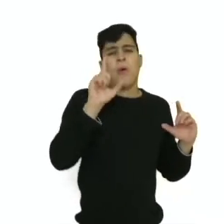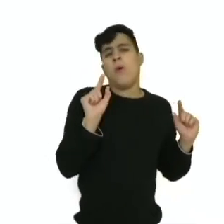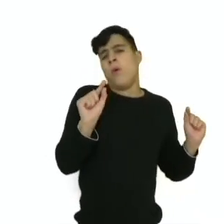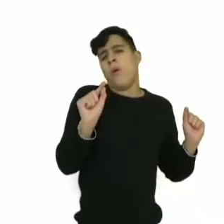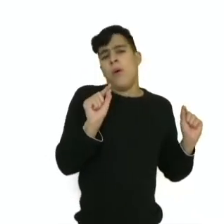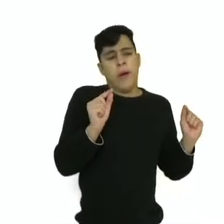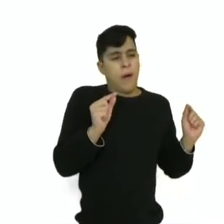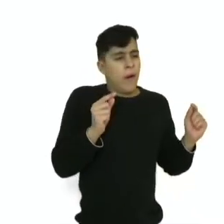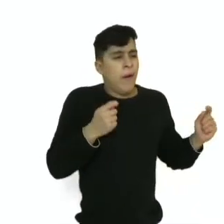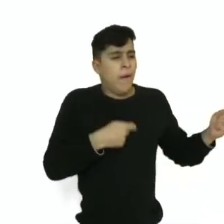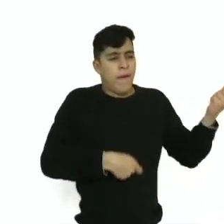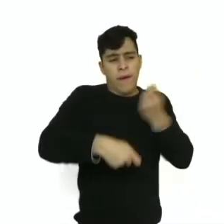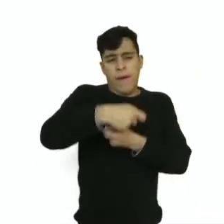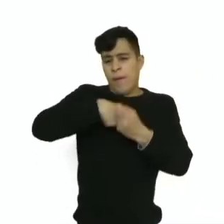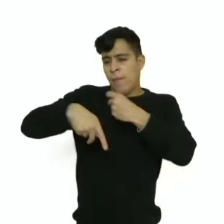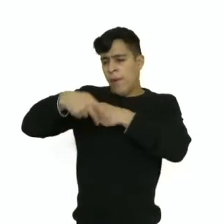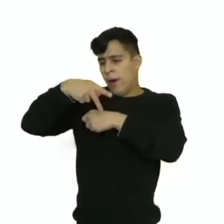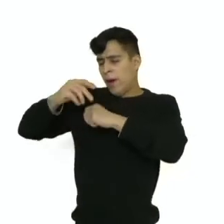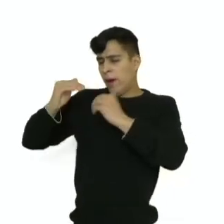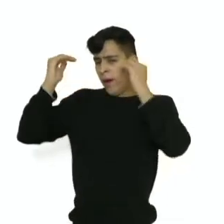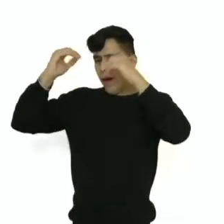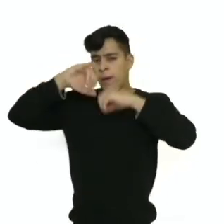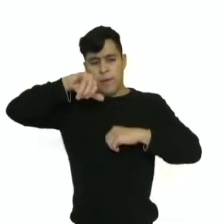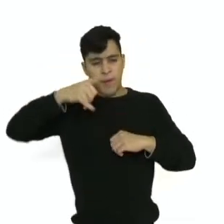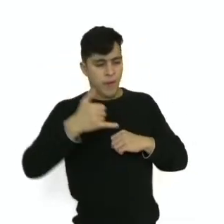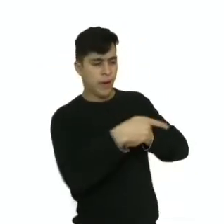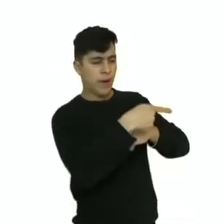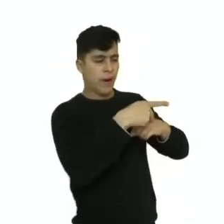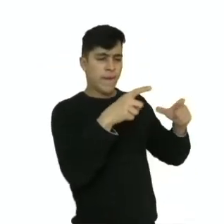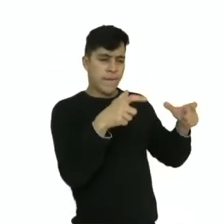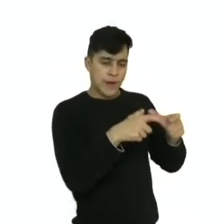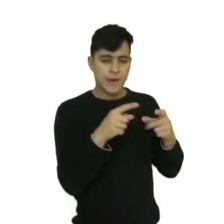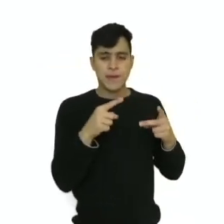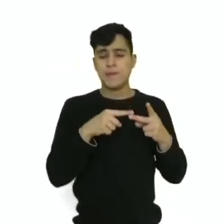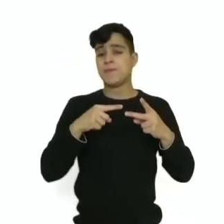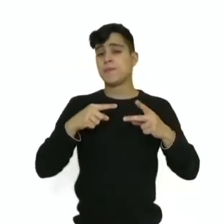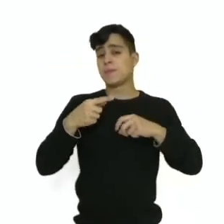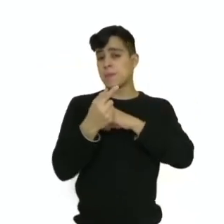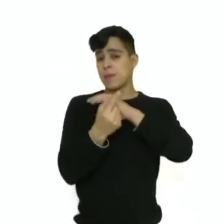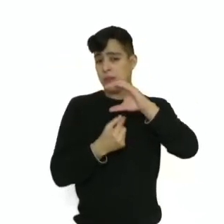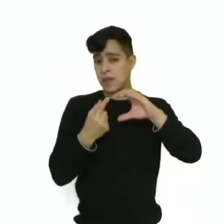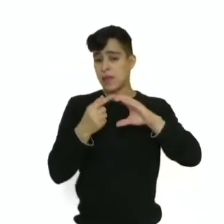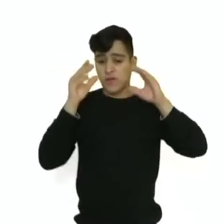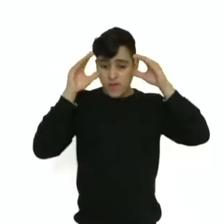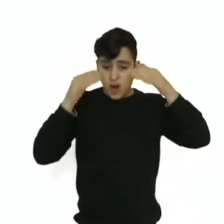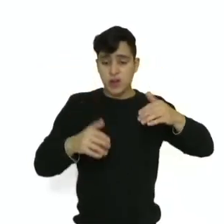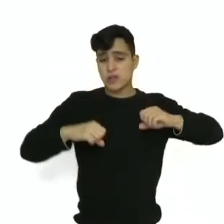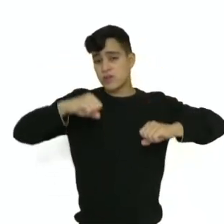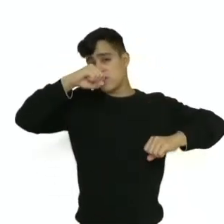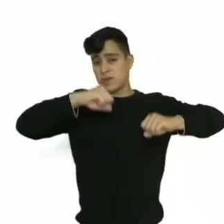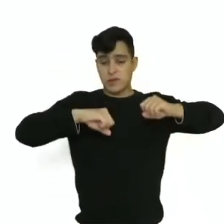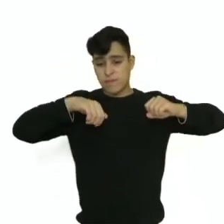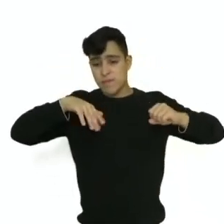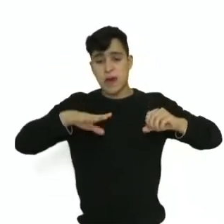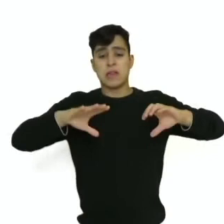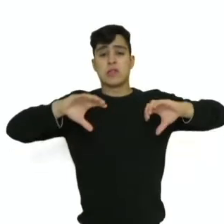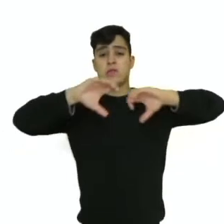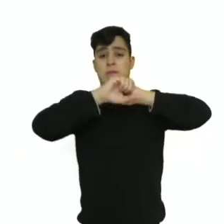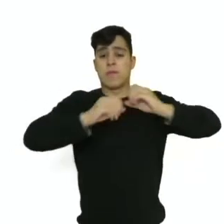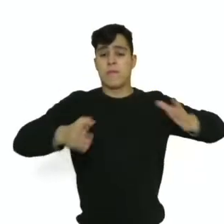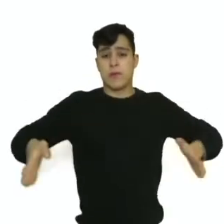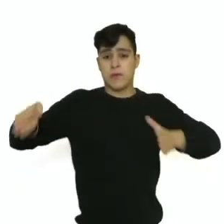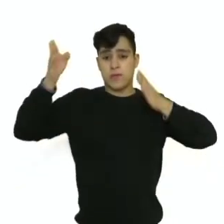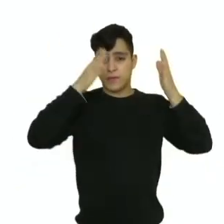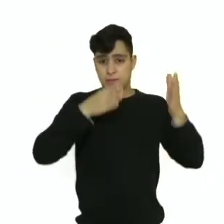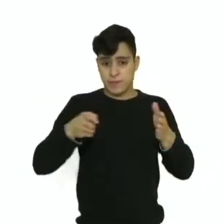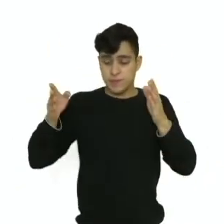no mercantilismo. Vemos um capitalismo industrial, voltado principalmente para o volume de produção. E